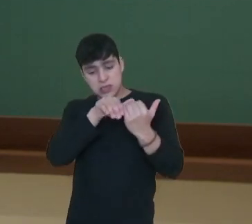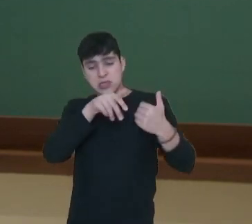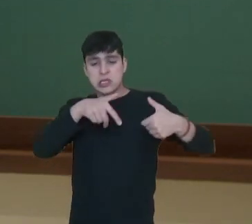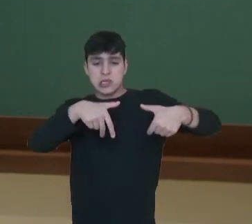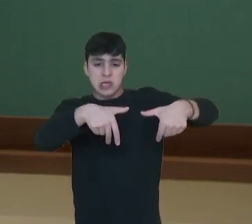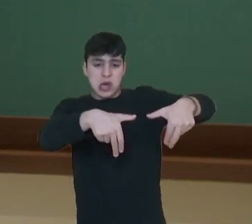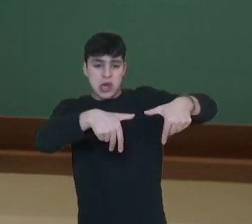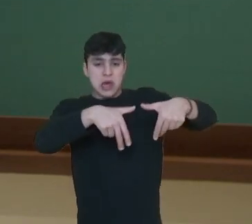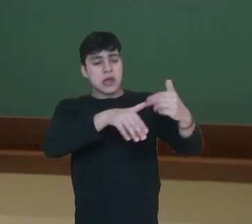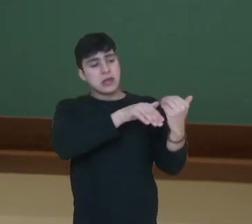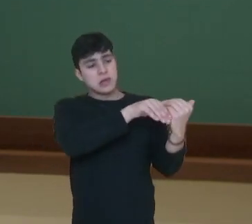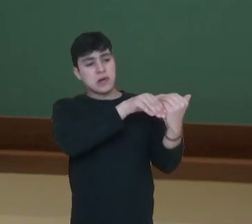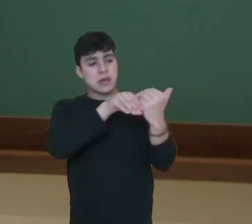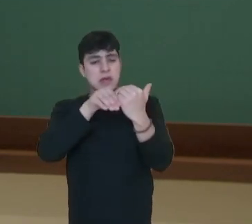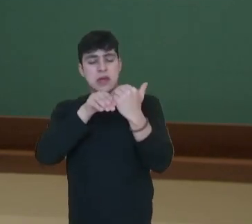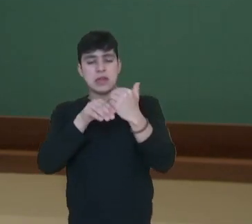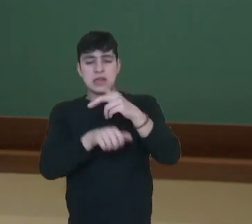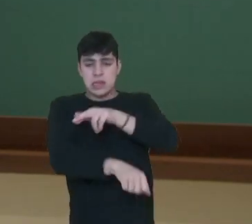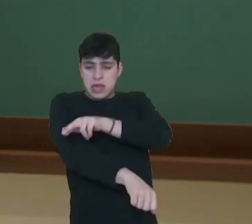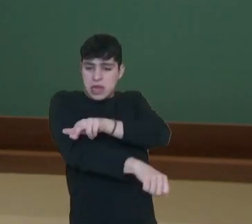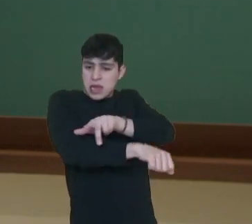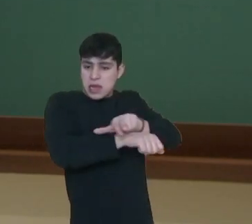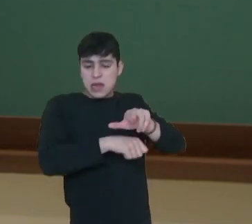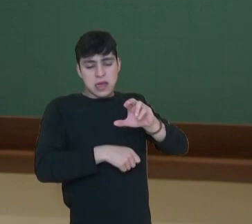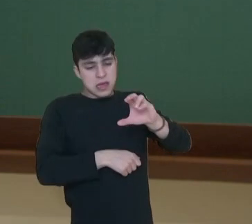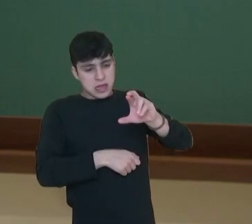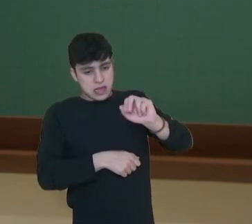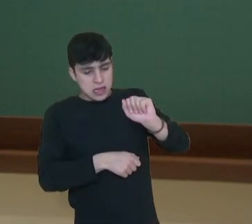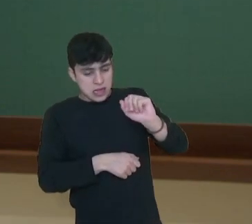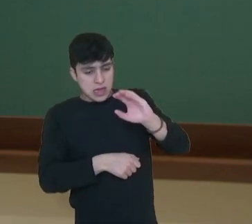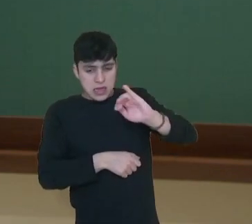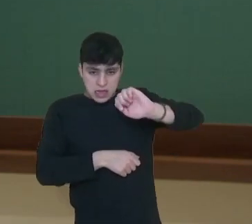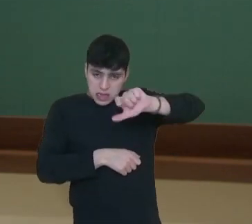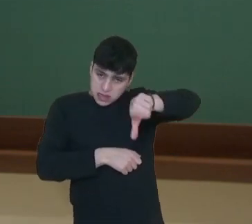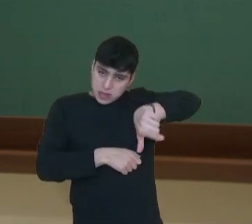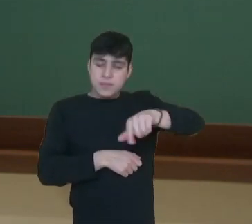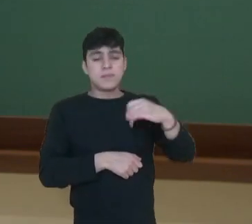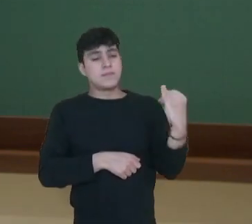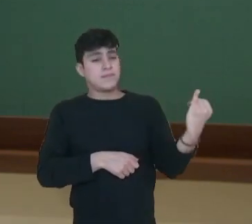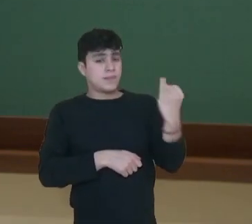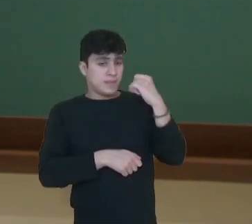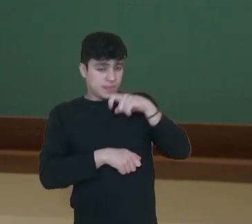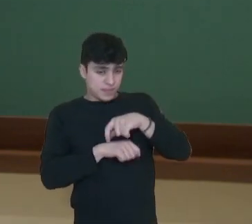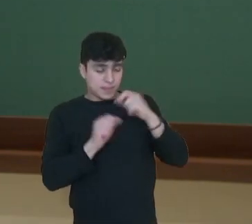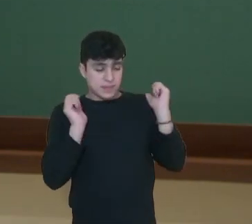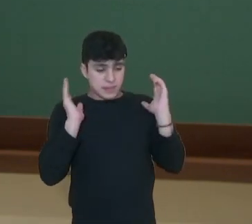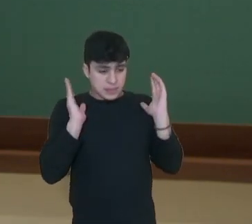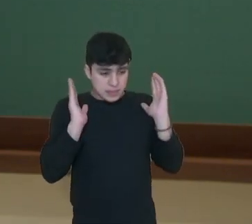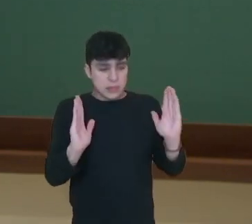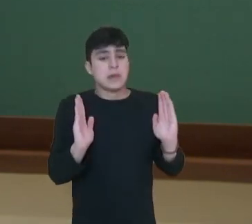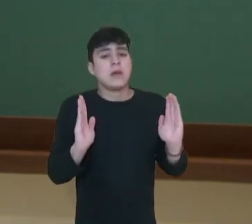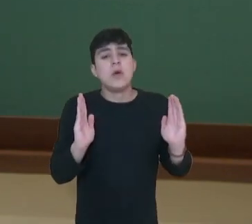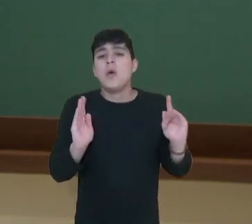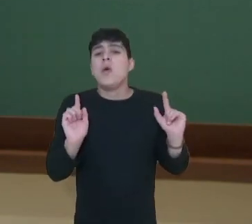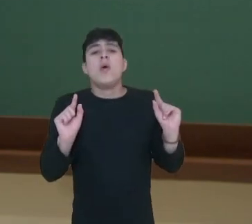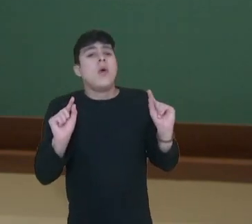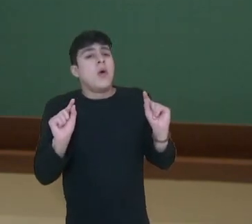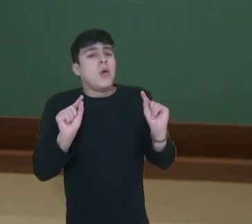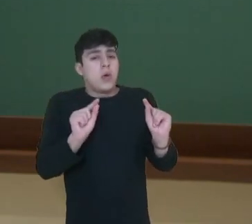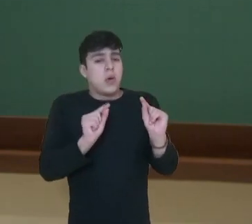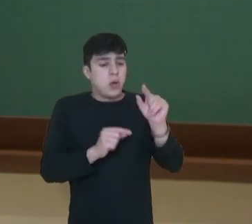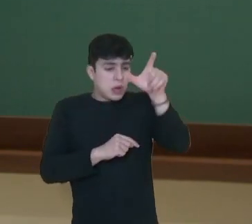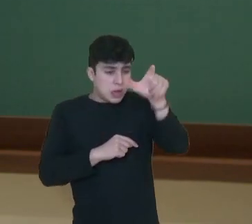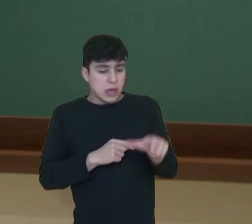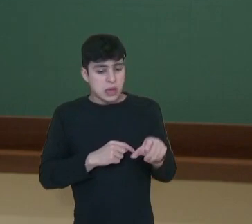de racial, né, entre várias coisas, num momento bem importante da história, que vão colocar figuras, por exemplo, até como